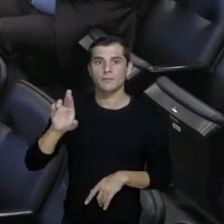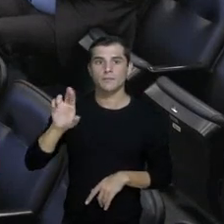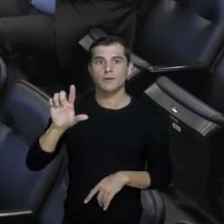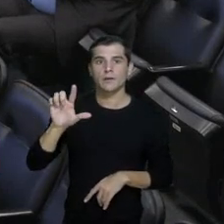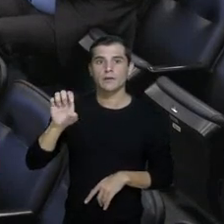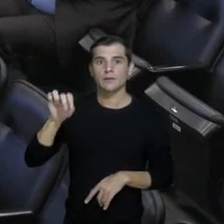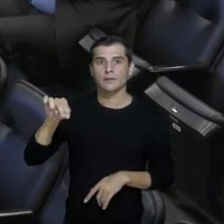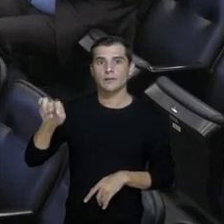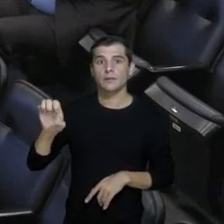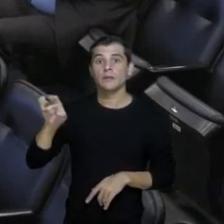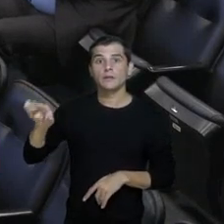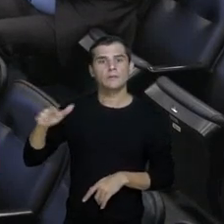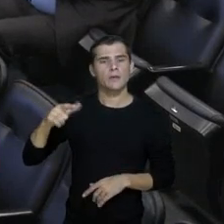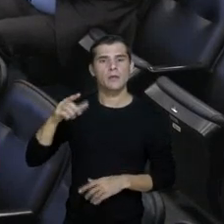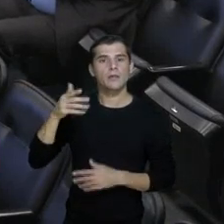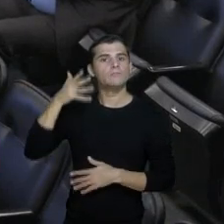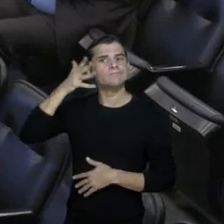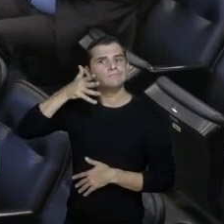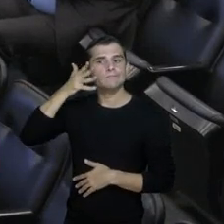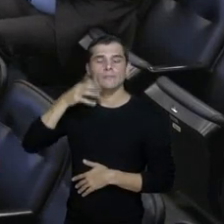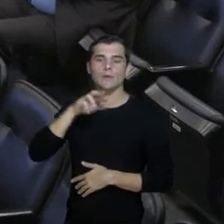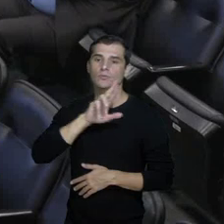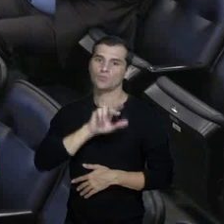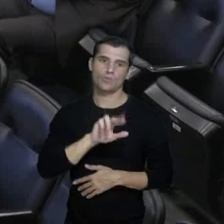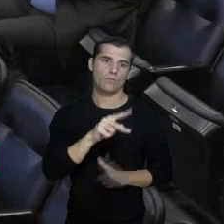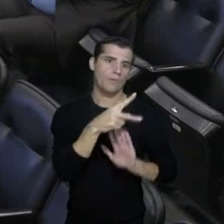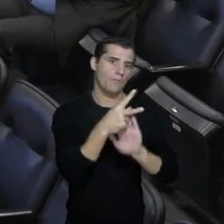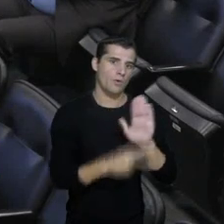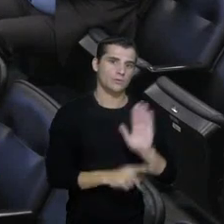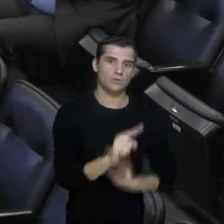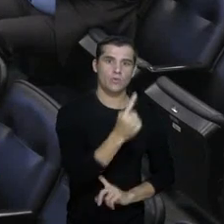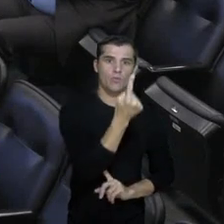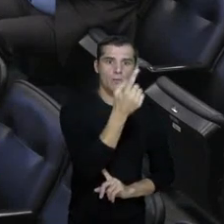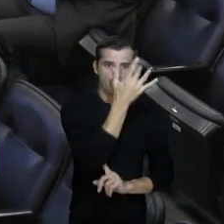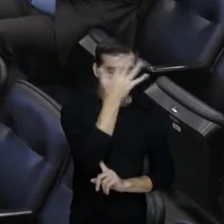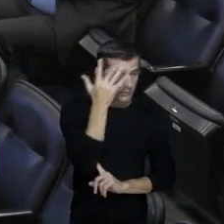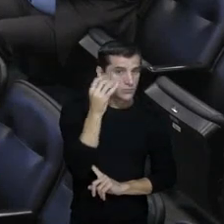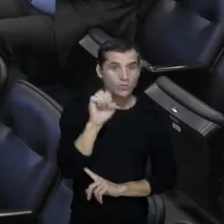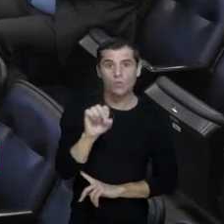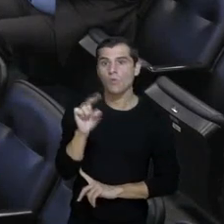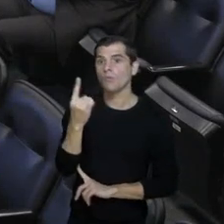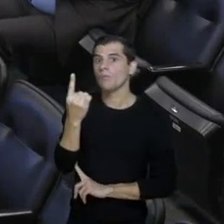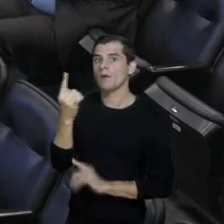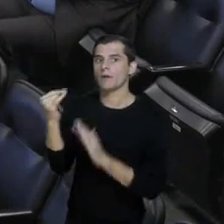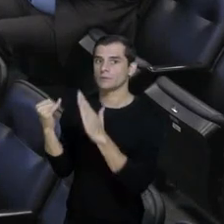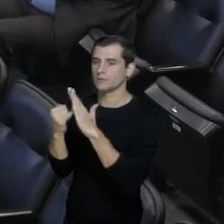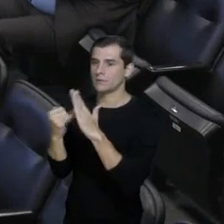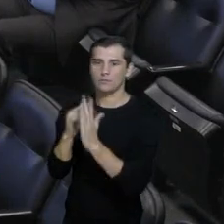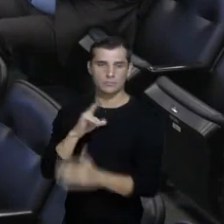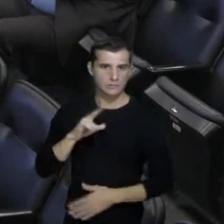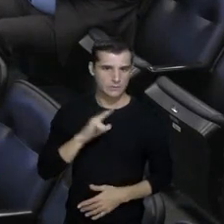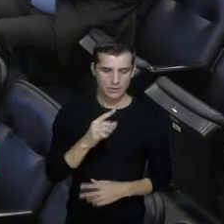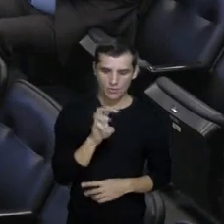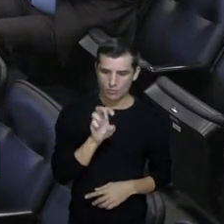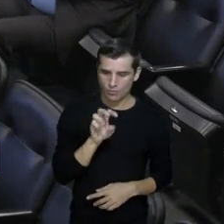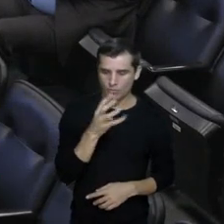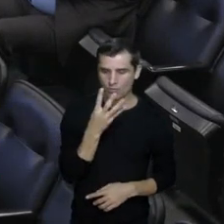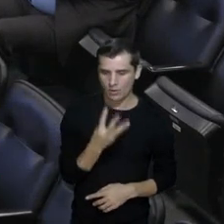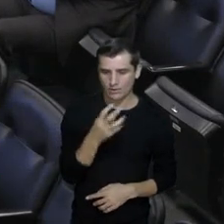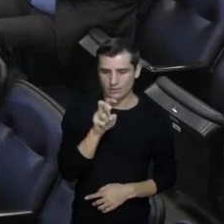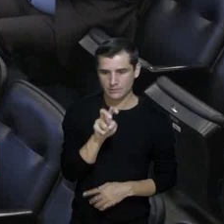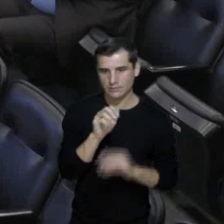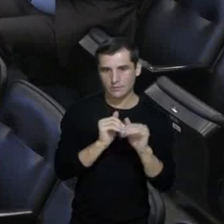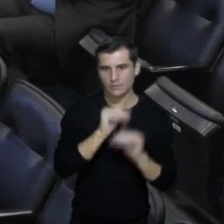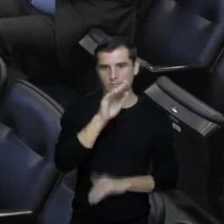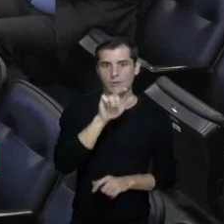projeto de uma pessoa ou de uma instituição são mais de 45 instituições várias pessoas cada um dando a sua contribuição